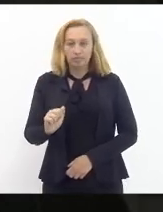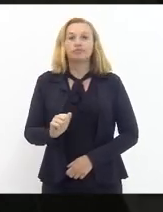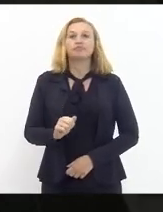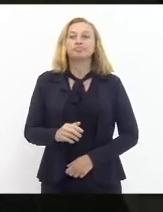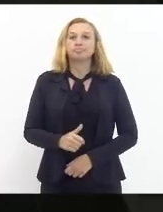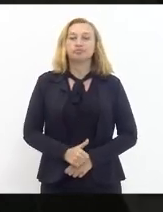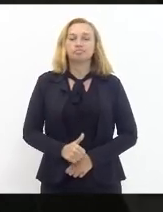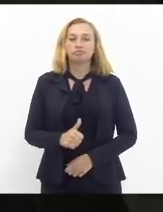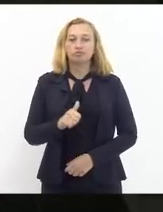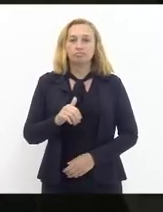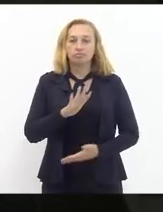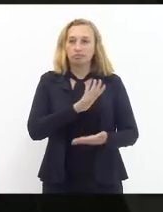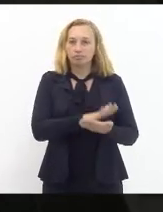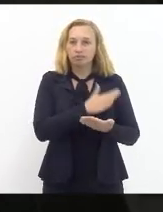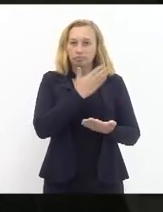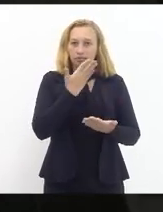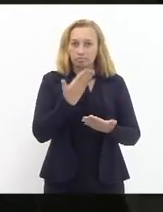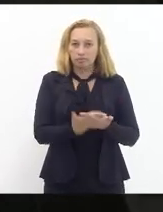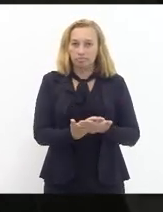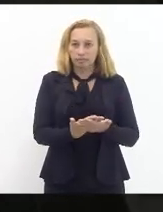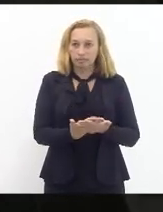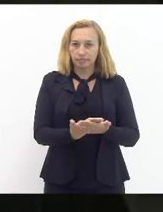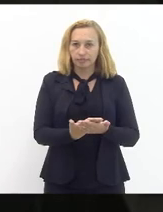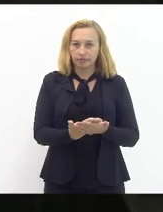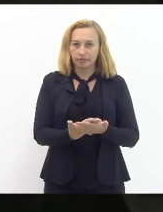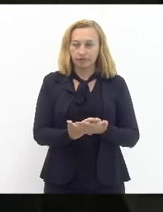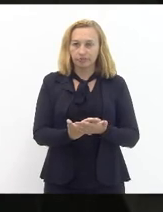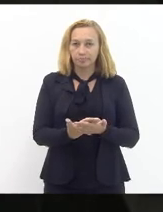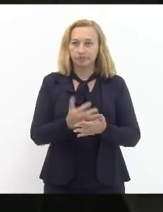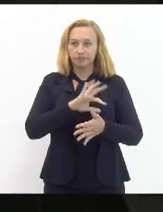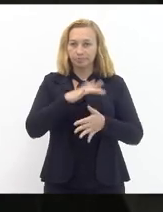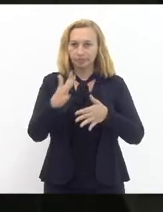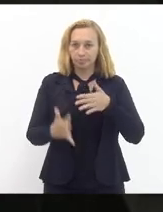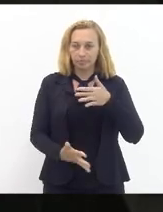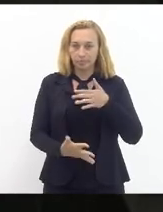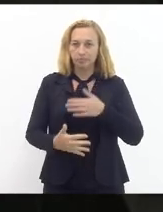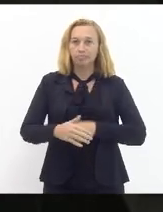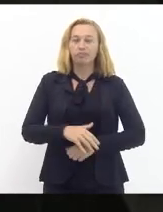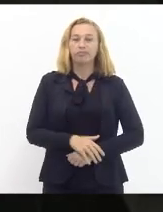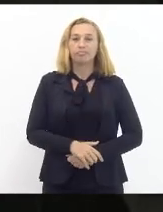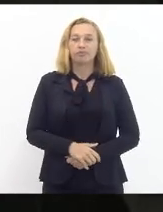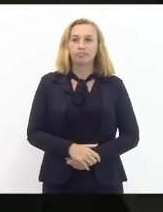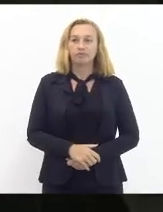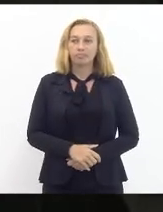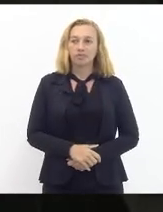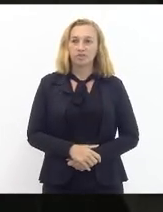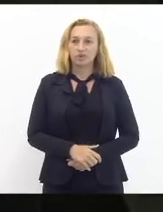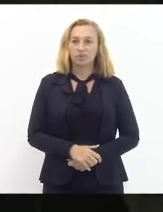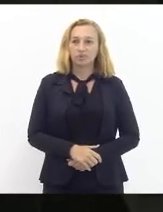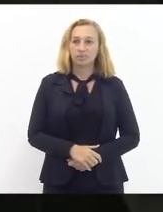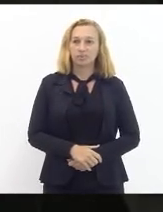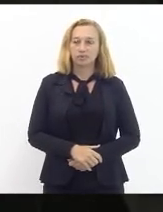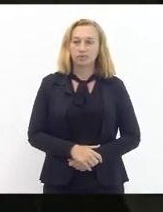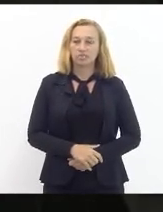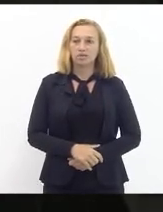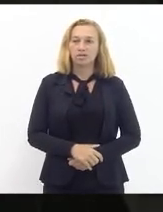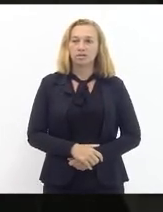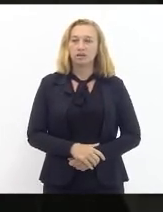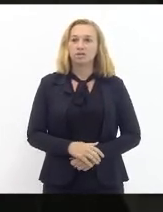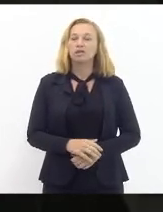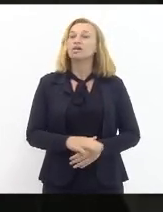senhora intérprete da linguagem de Libra, que leva a nossa